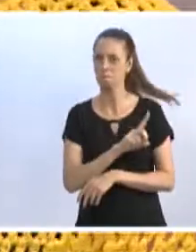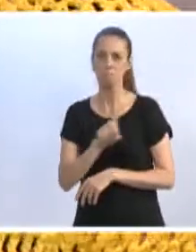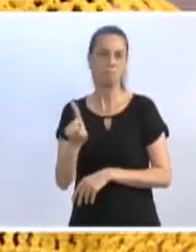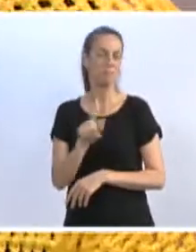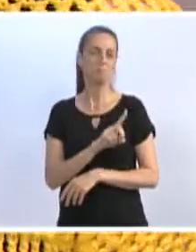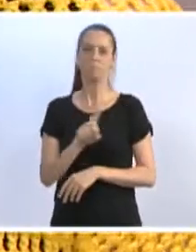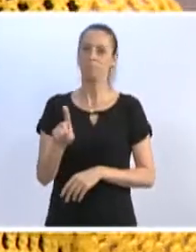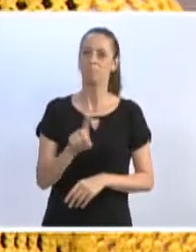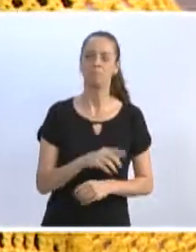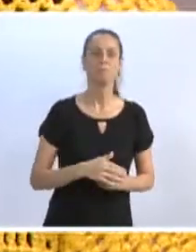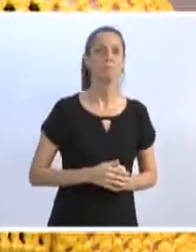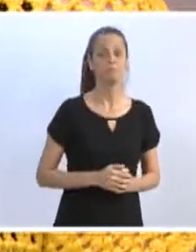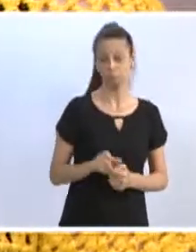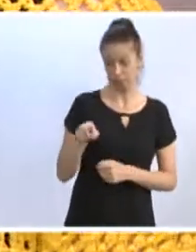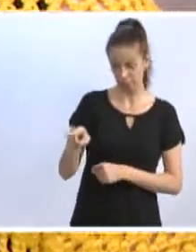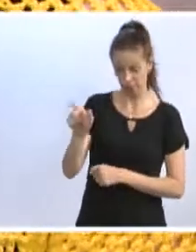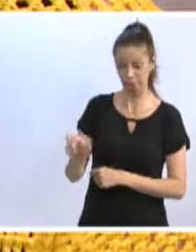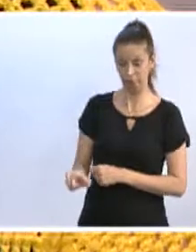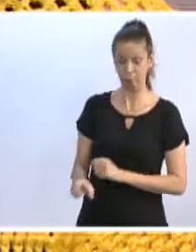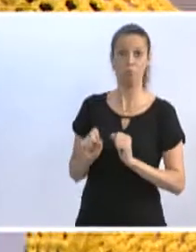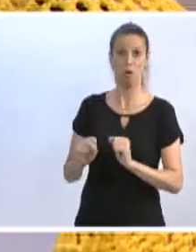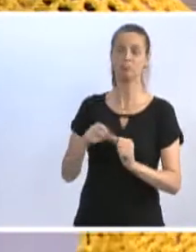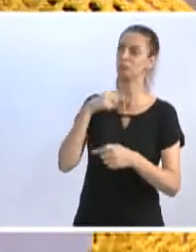Pode alguém ter dúvida?